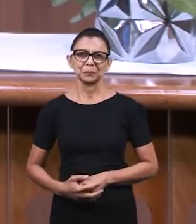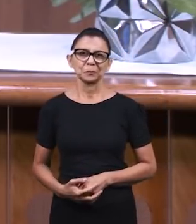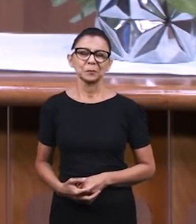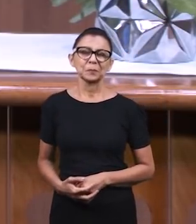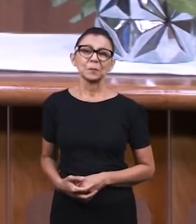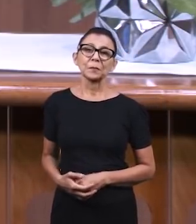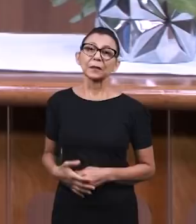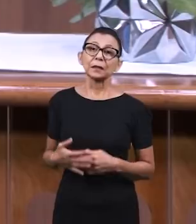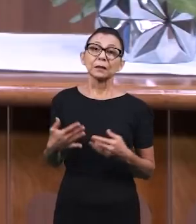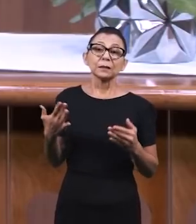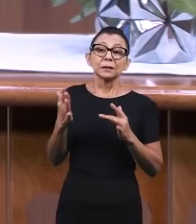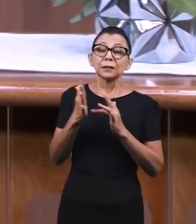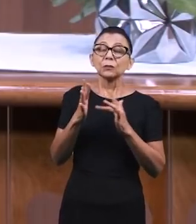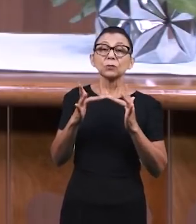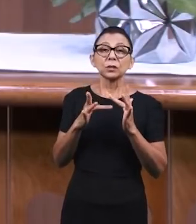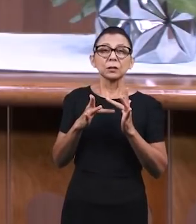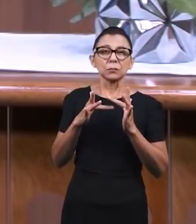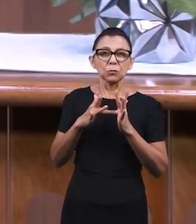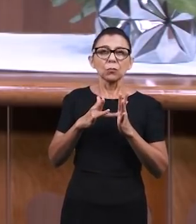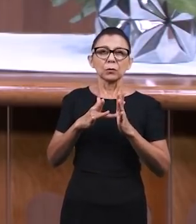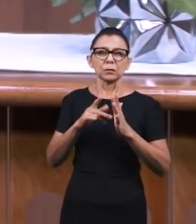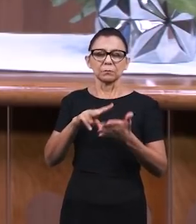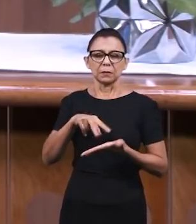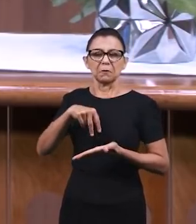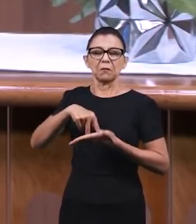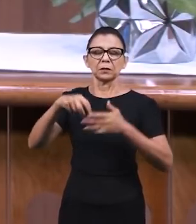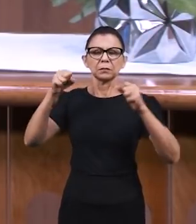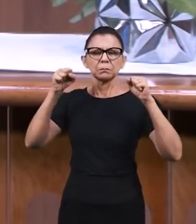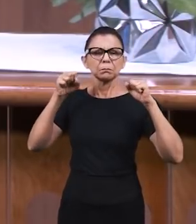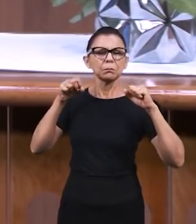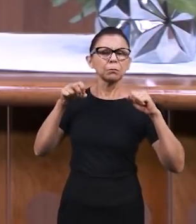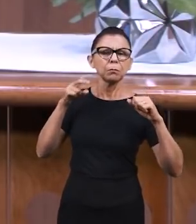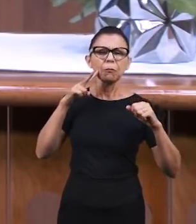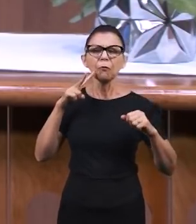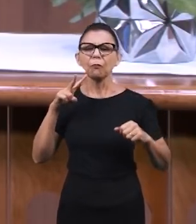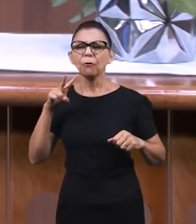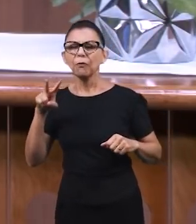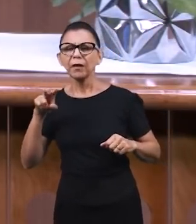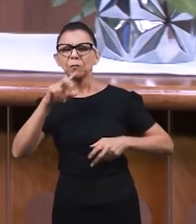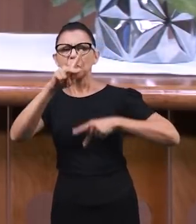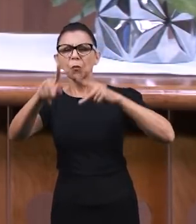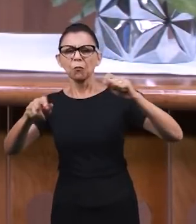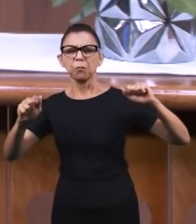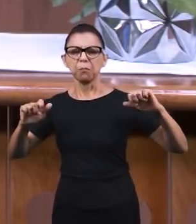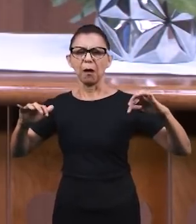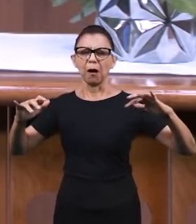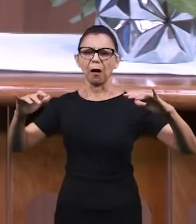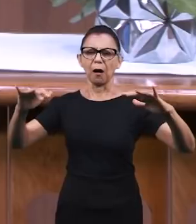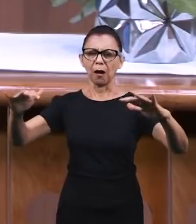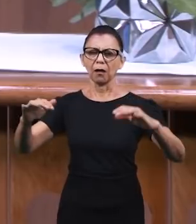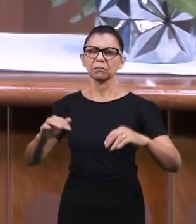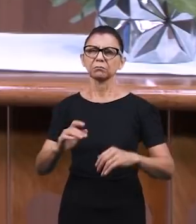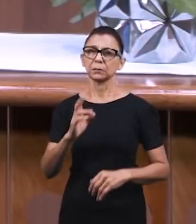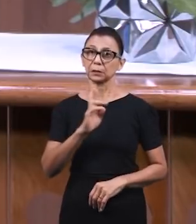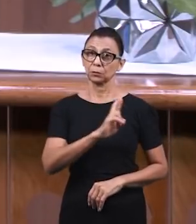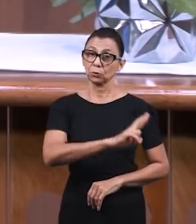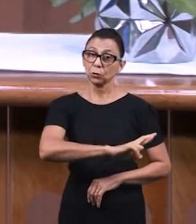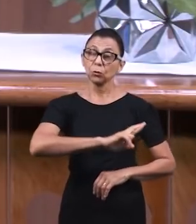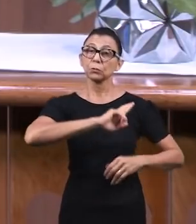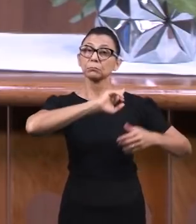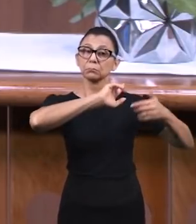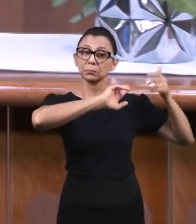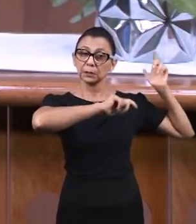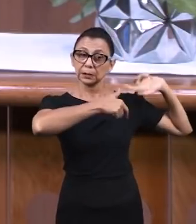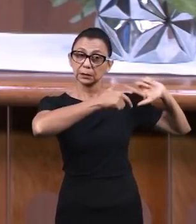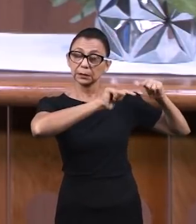Então Jesus se coloca e vê aquilo que se passa no coração daquele povo religioso, que aquilo era uma tradição religiosa, mas